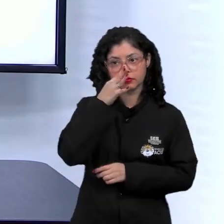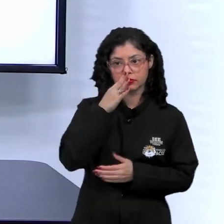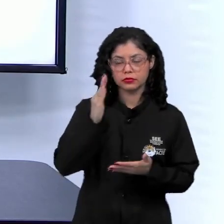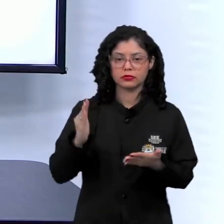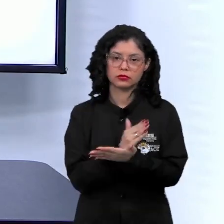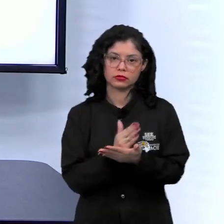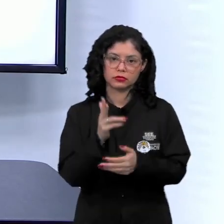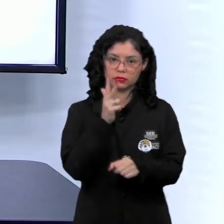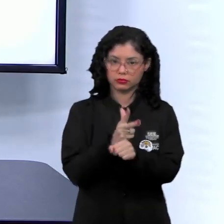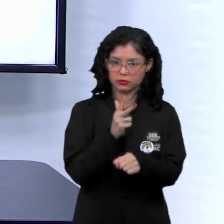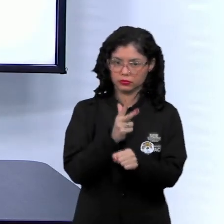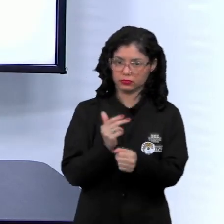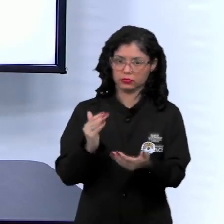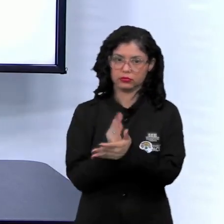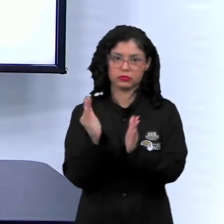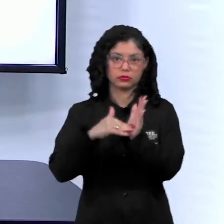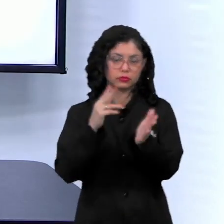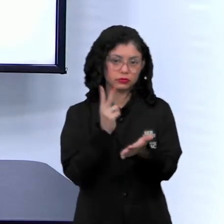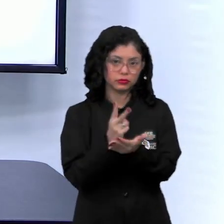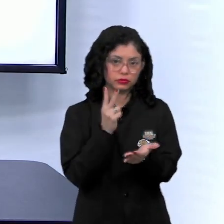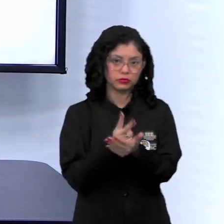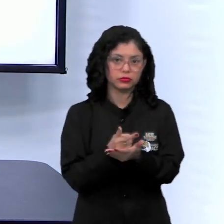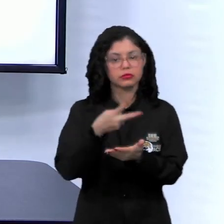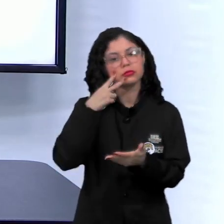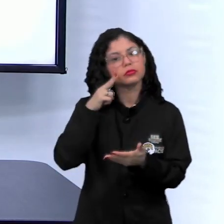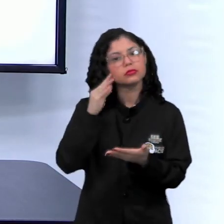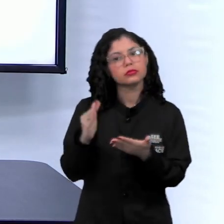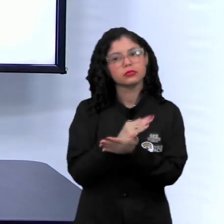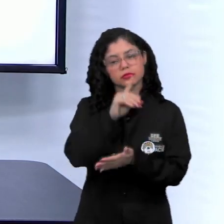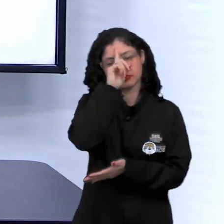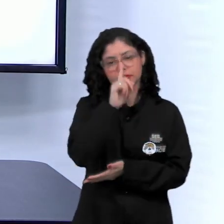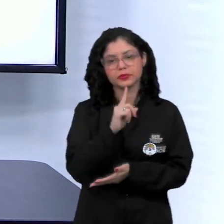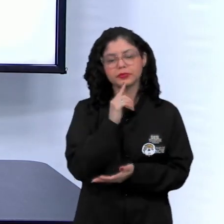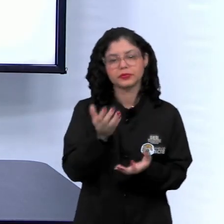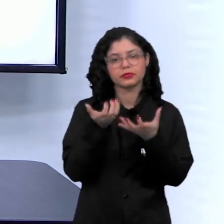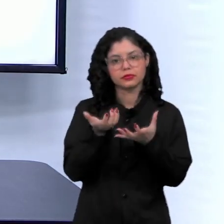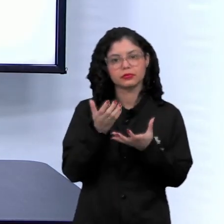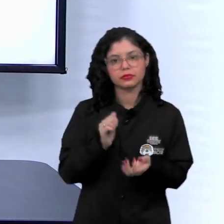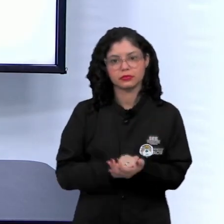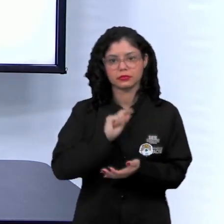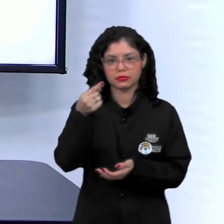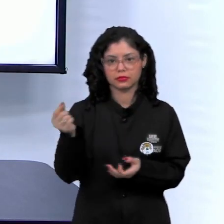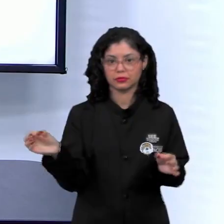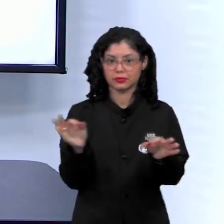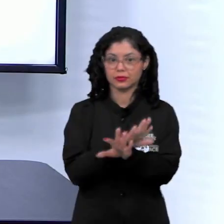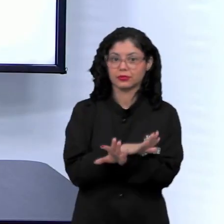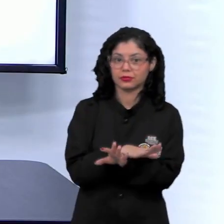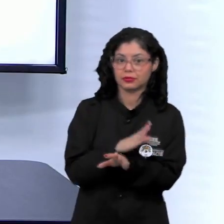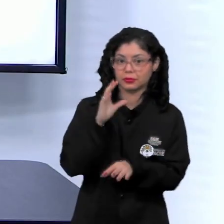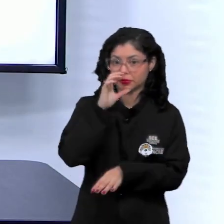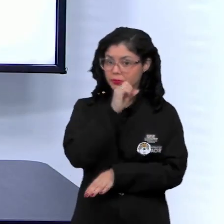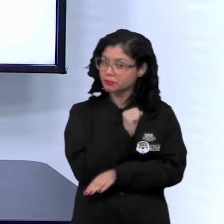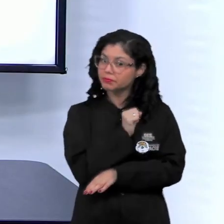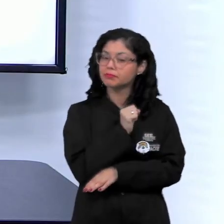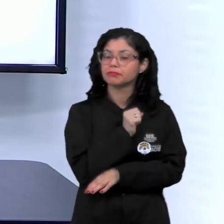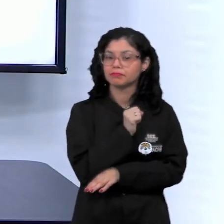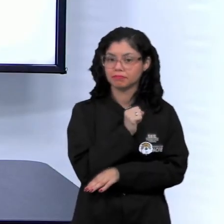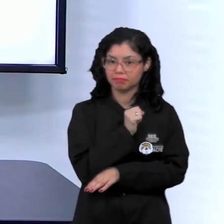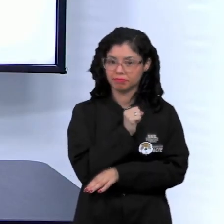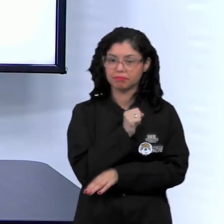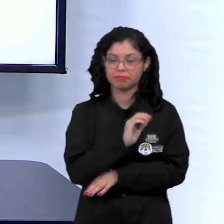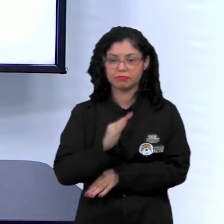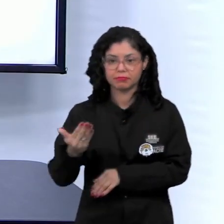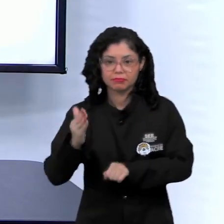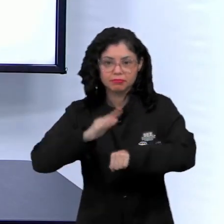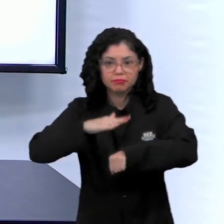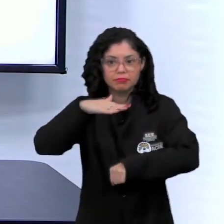algum vídeo ou até mesmo ali observando alguma imagem, nós queremos que aquilo acabe rápido. Então,